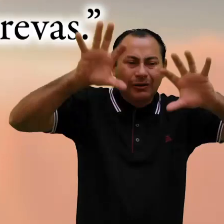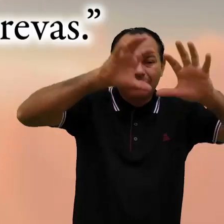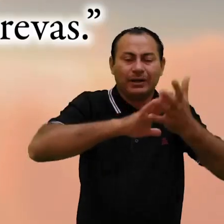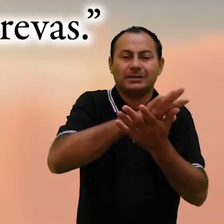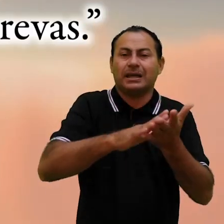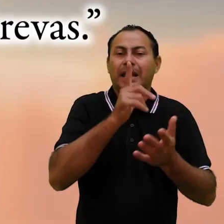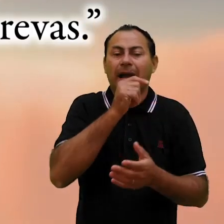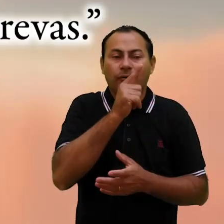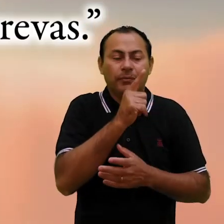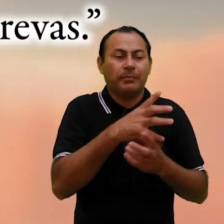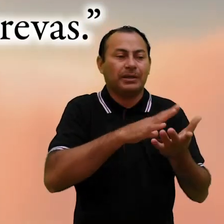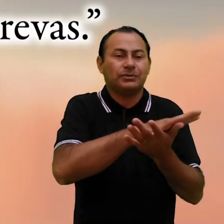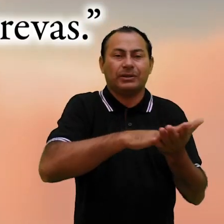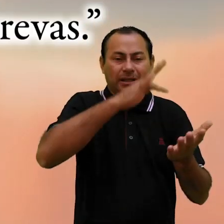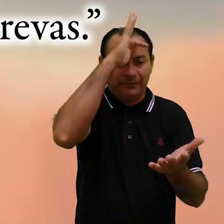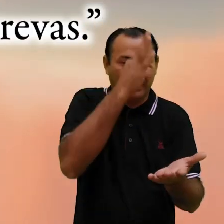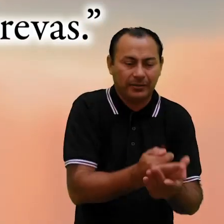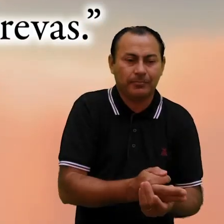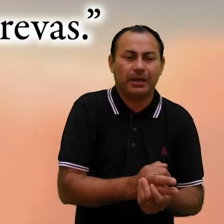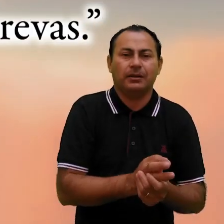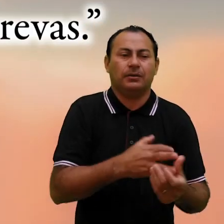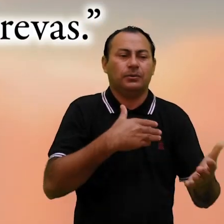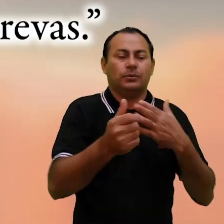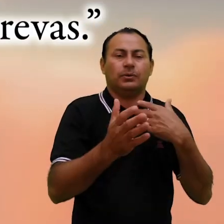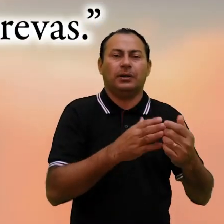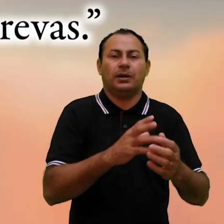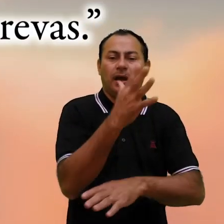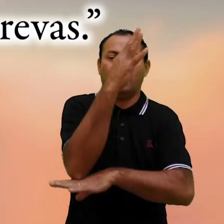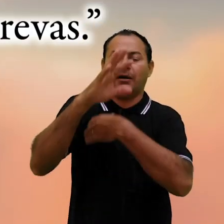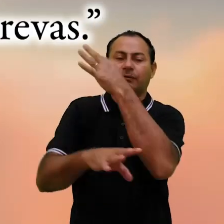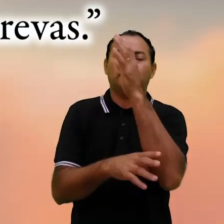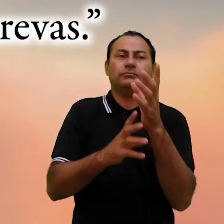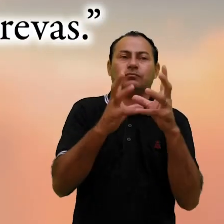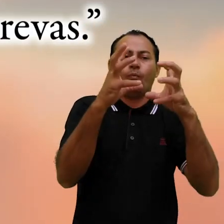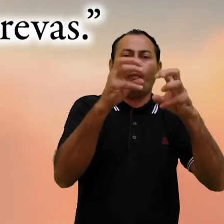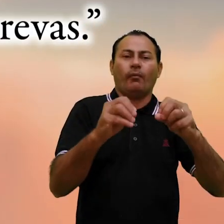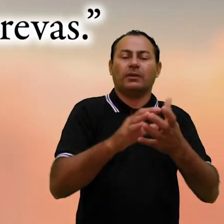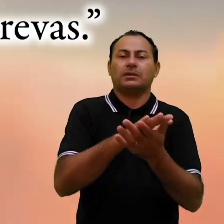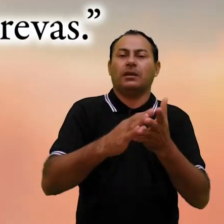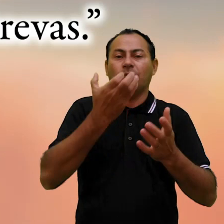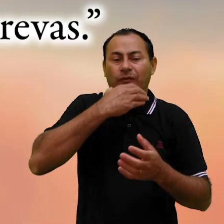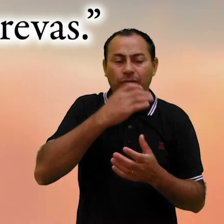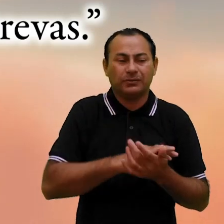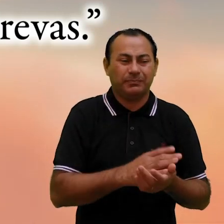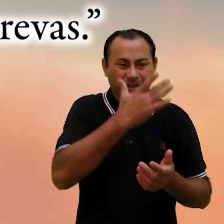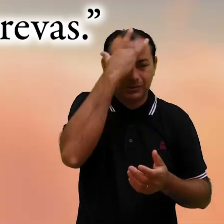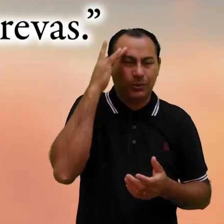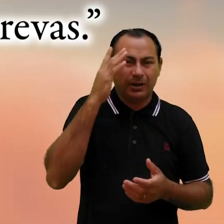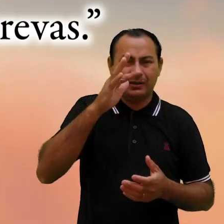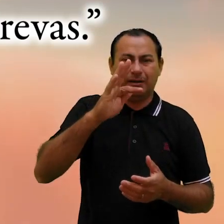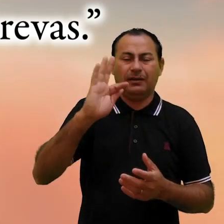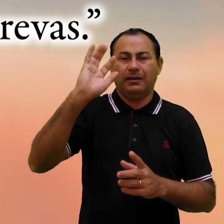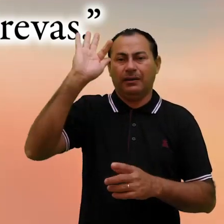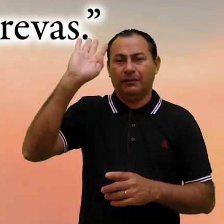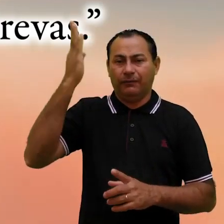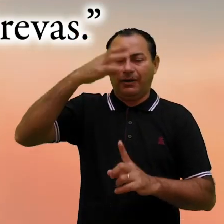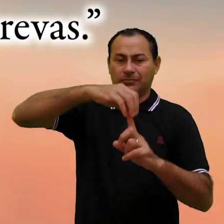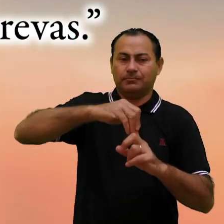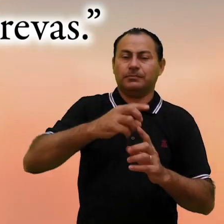sem água, impelidas pelo vento, árvores de outono sem frutos, 2 vezes